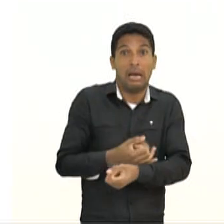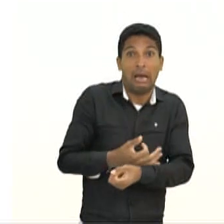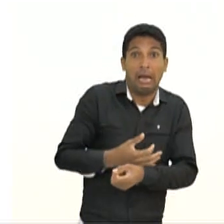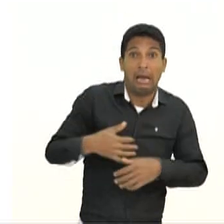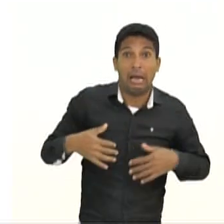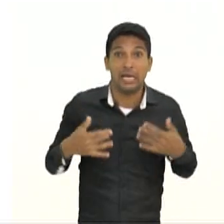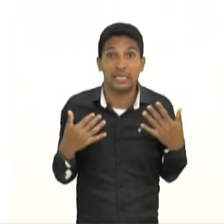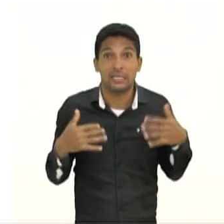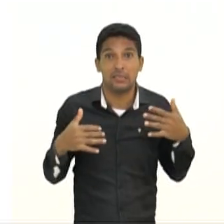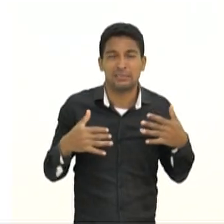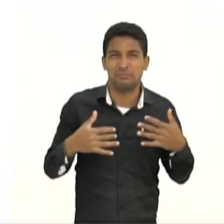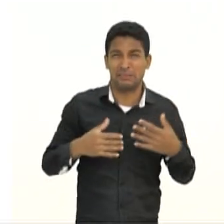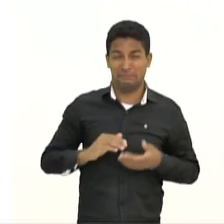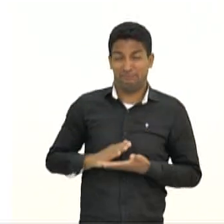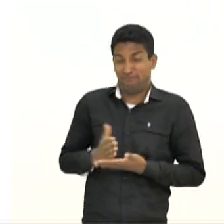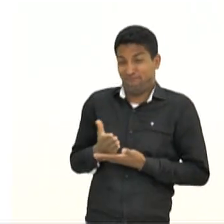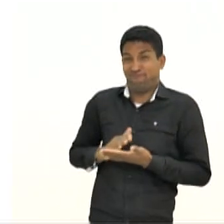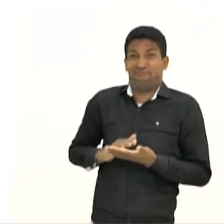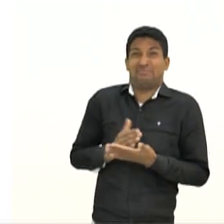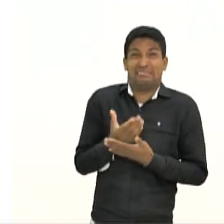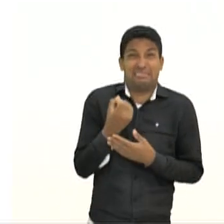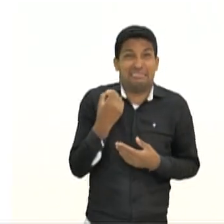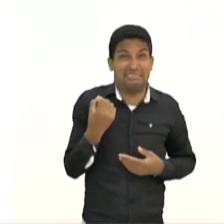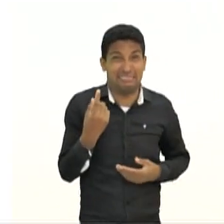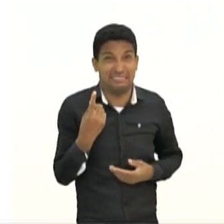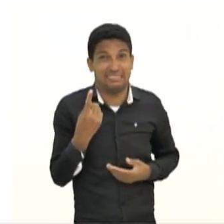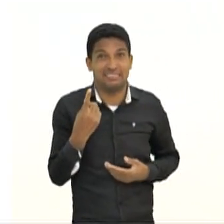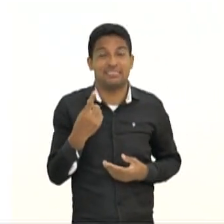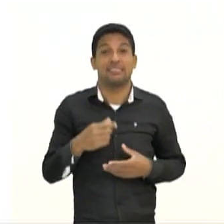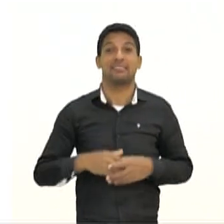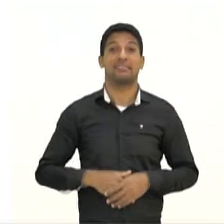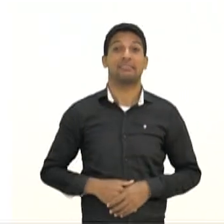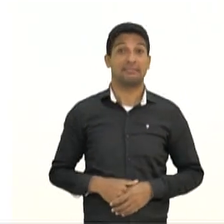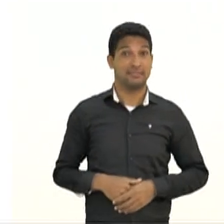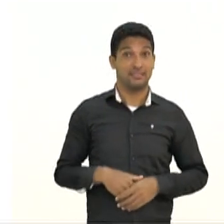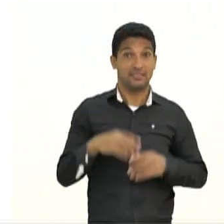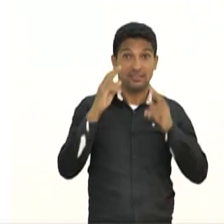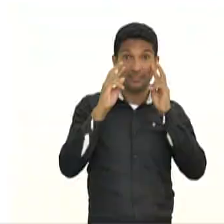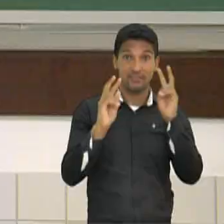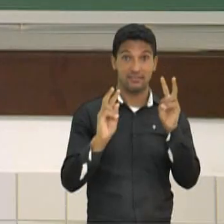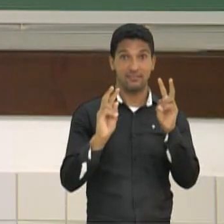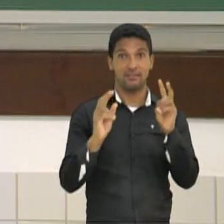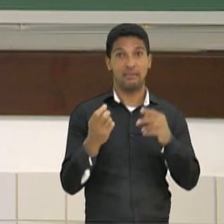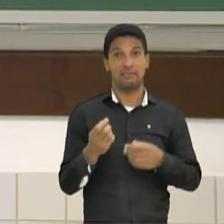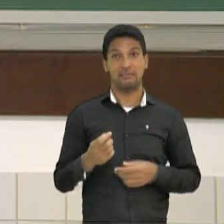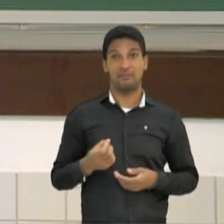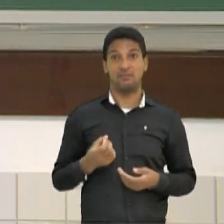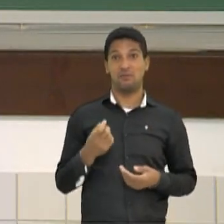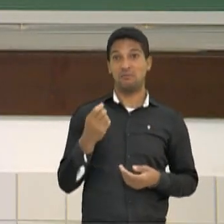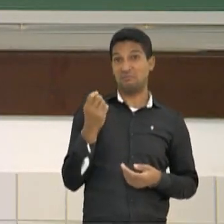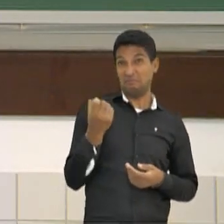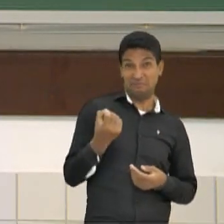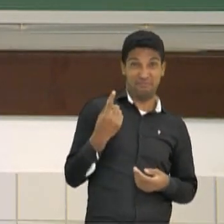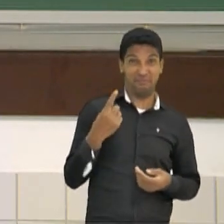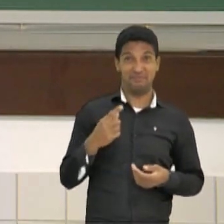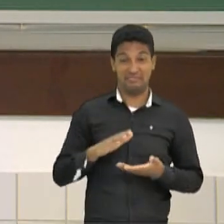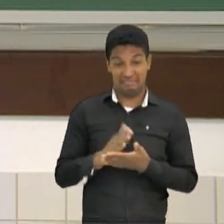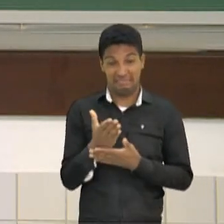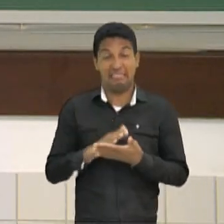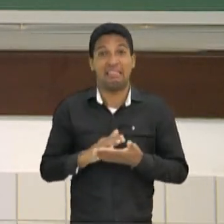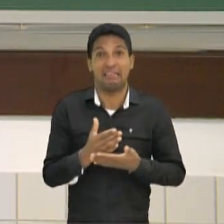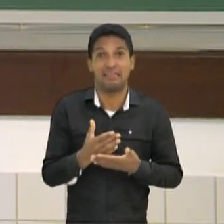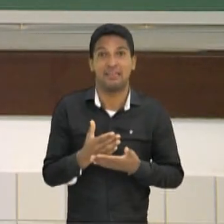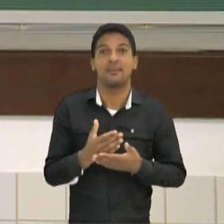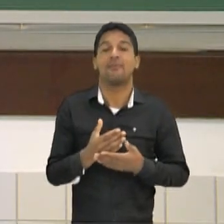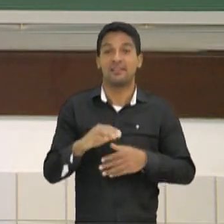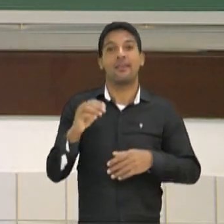a chave para o equilíbrio de quem joga. Então, essa frase aí do Tiago Aquino retrata a ideia da improvisação, né? Então,